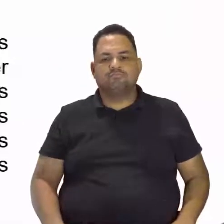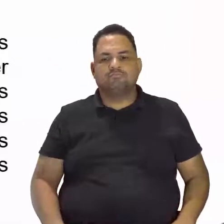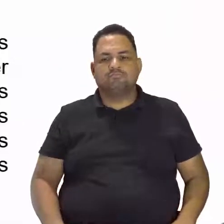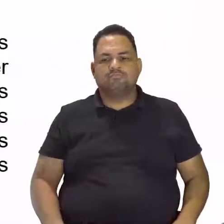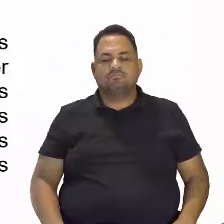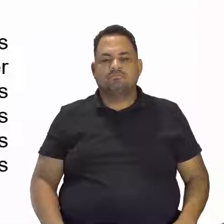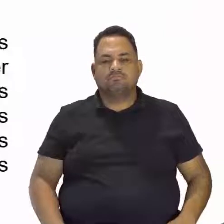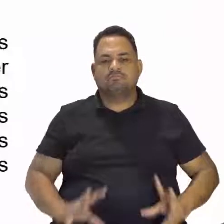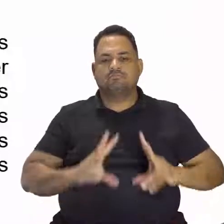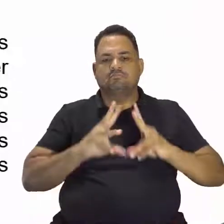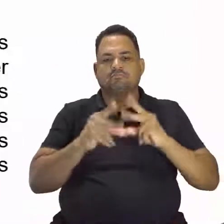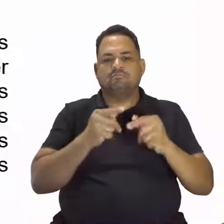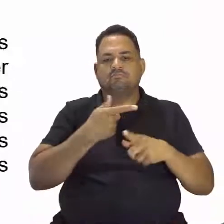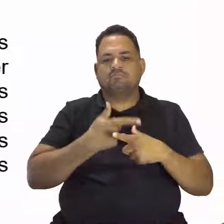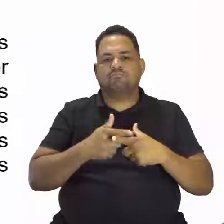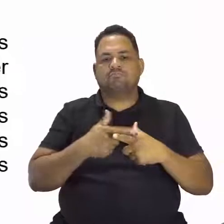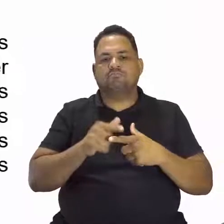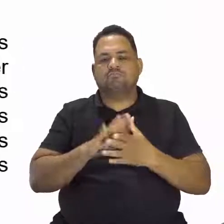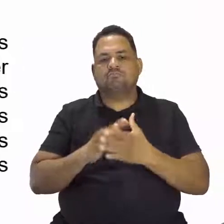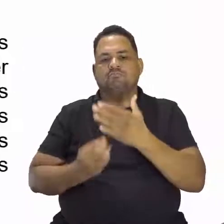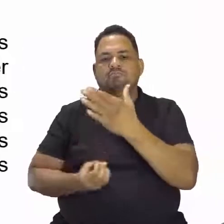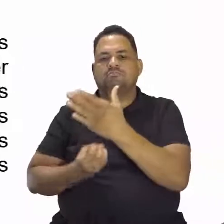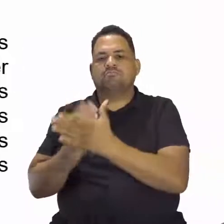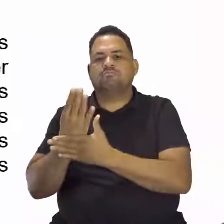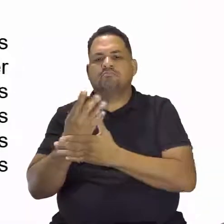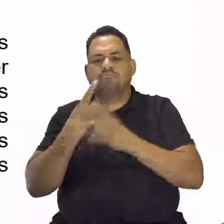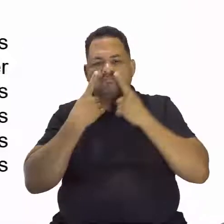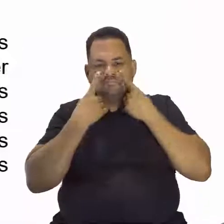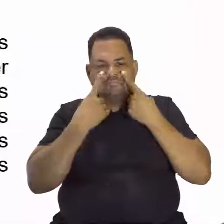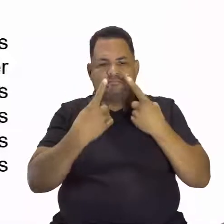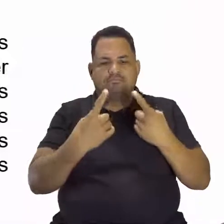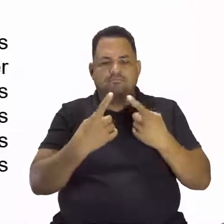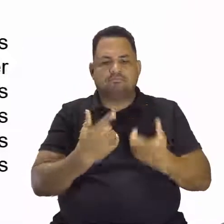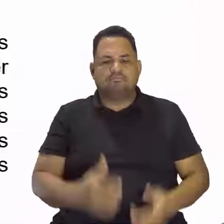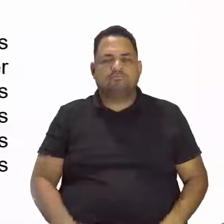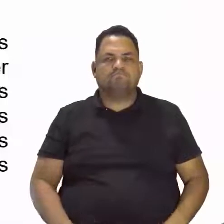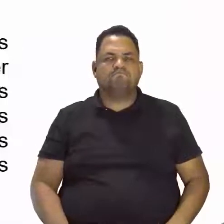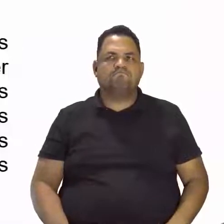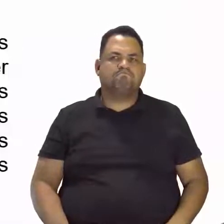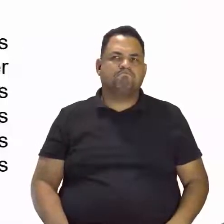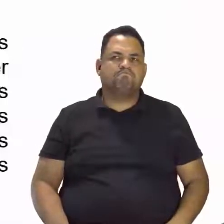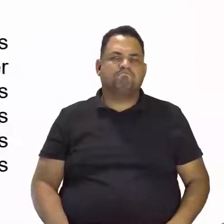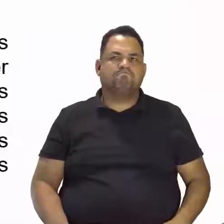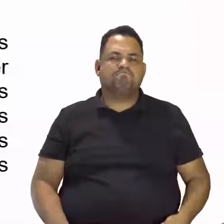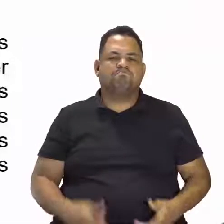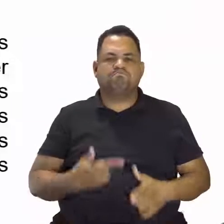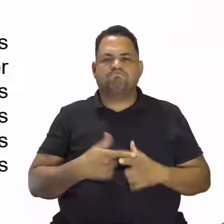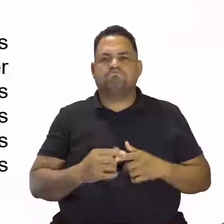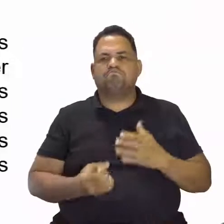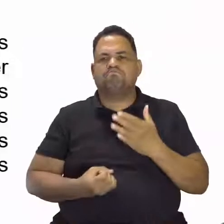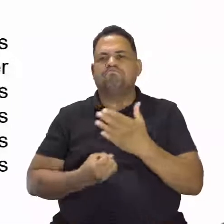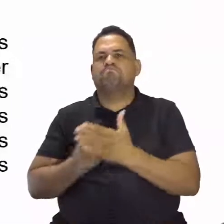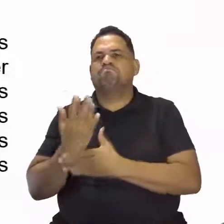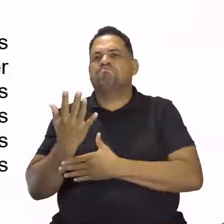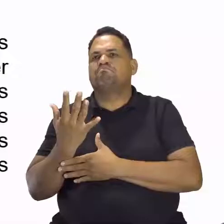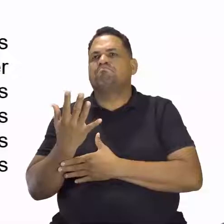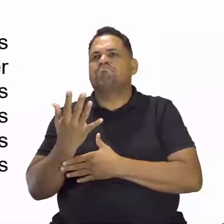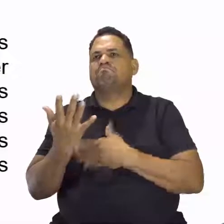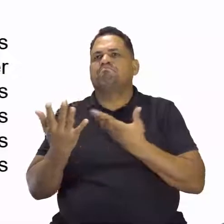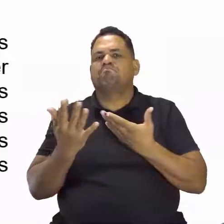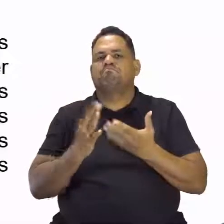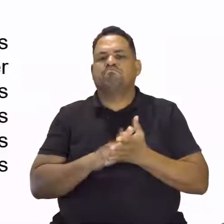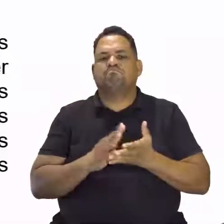As nossas problemáticas surgem, eu não sei se seria essa palavra correta, mas elas surgem dessa